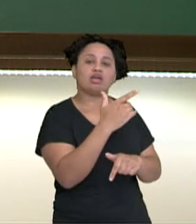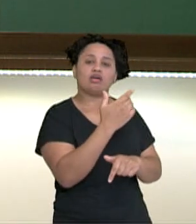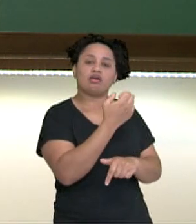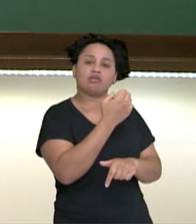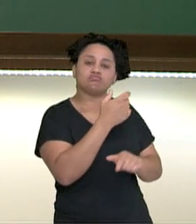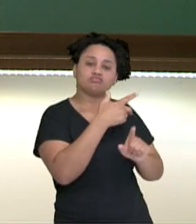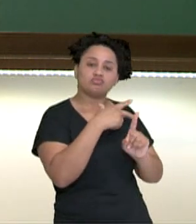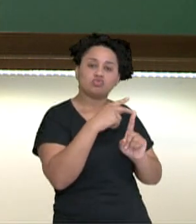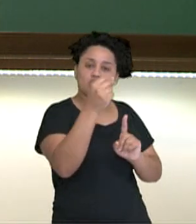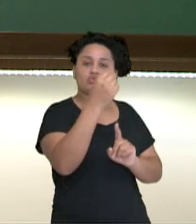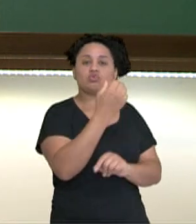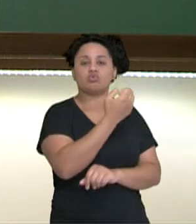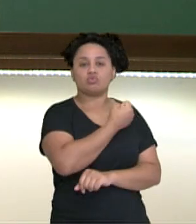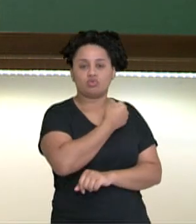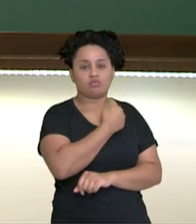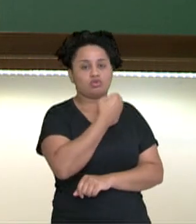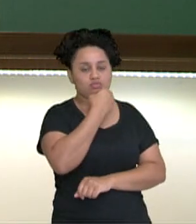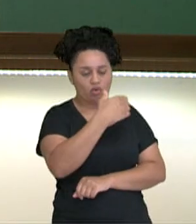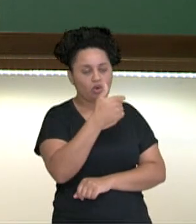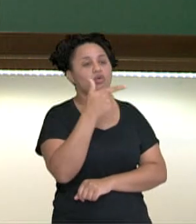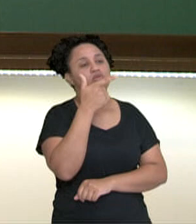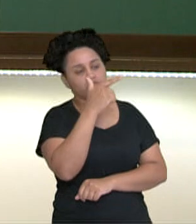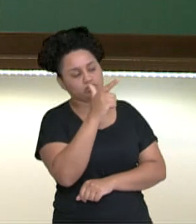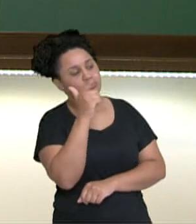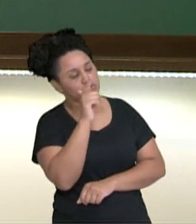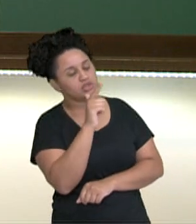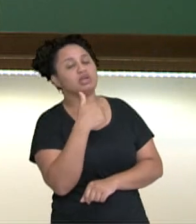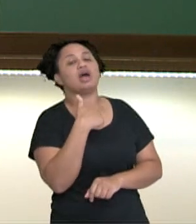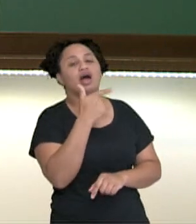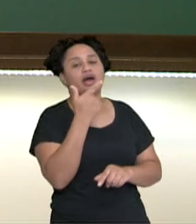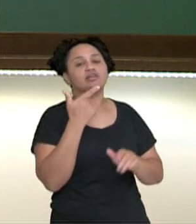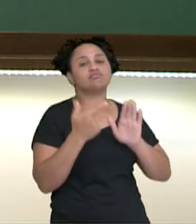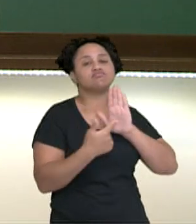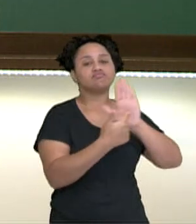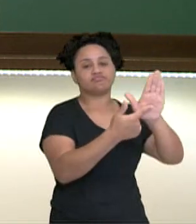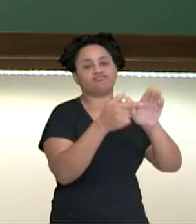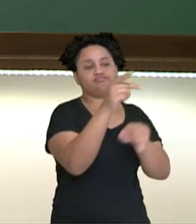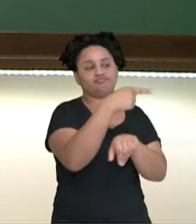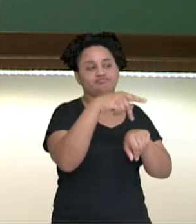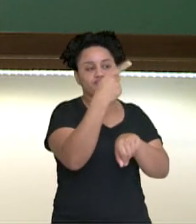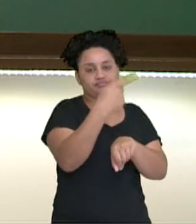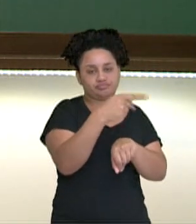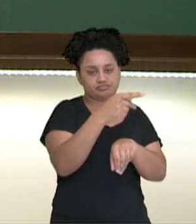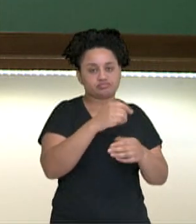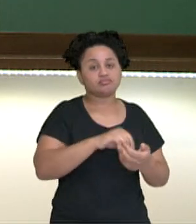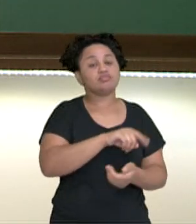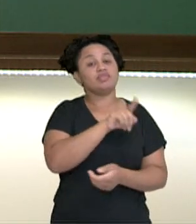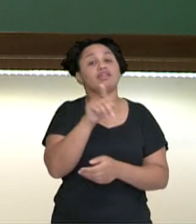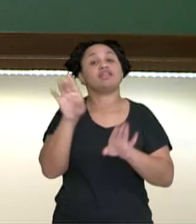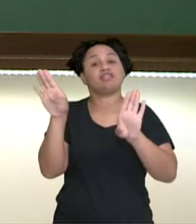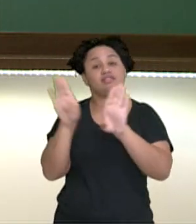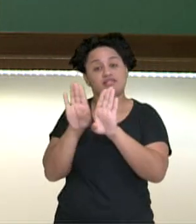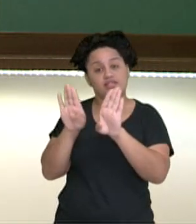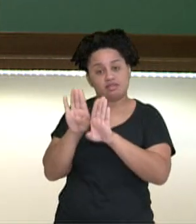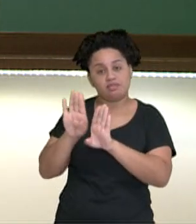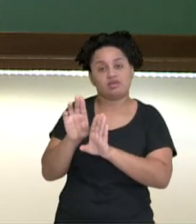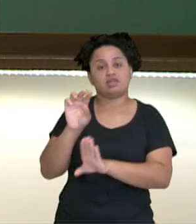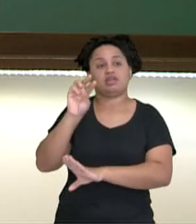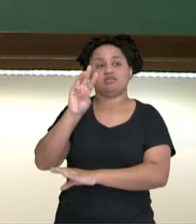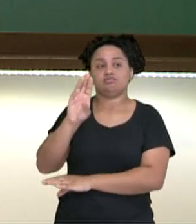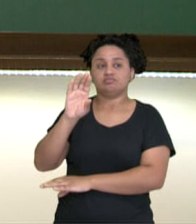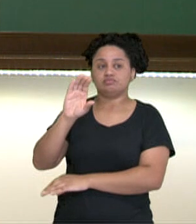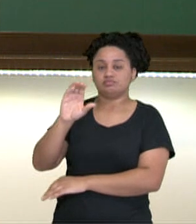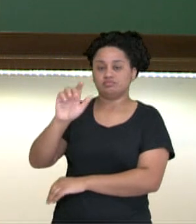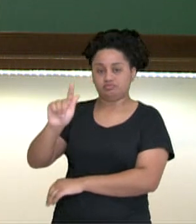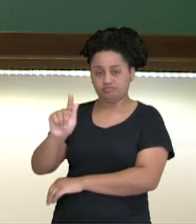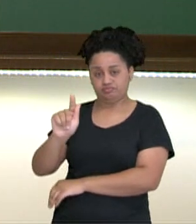poder representar a sua nação daí nos Jogos Olímpicos. Aqui a mesma proposta a gente vê no World Cyber Games.